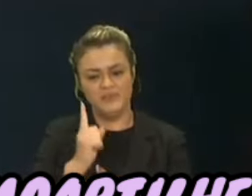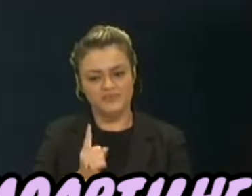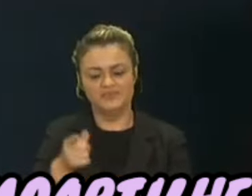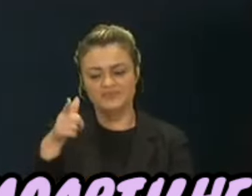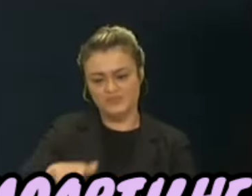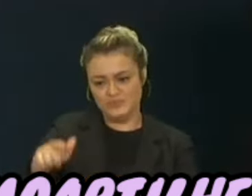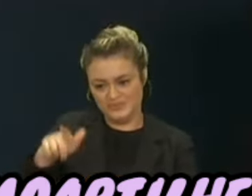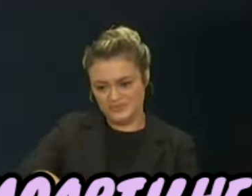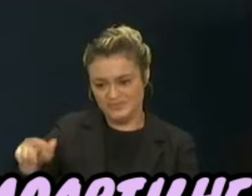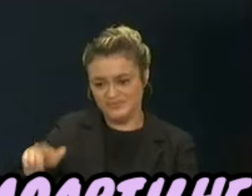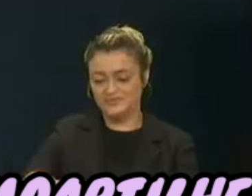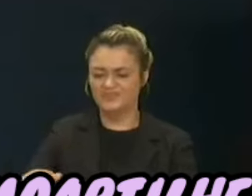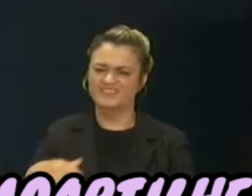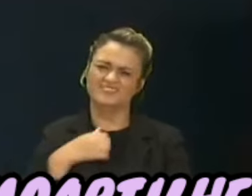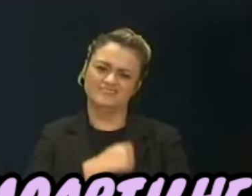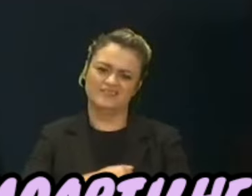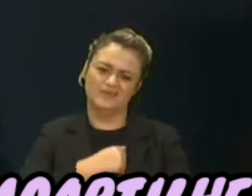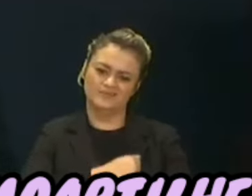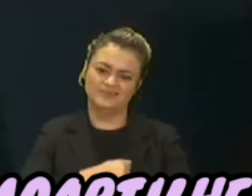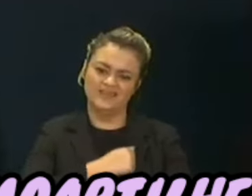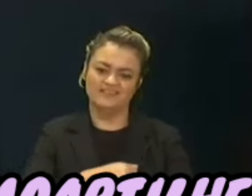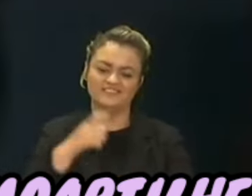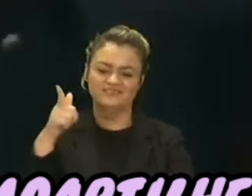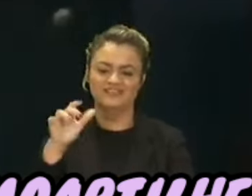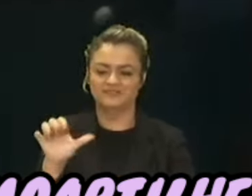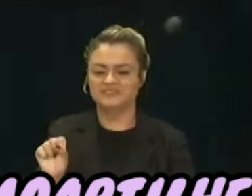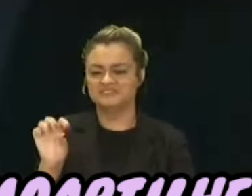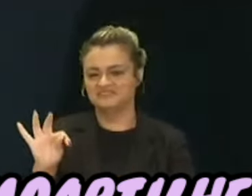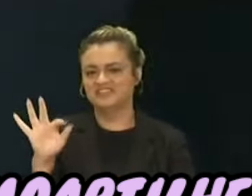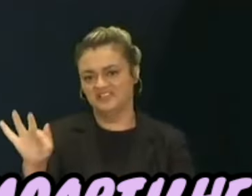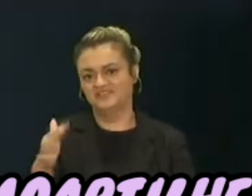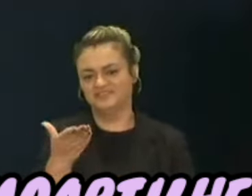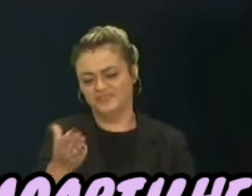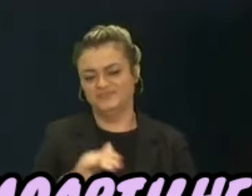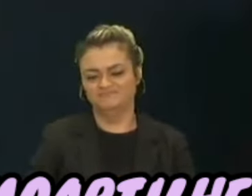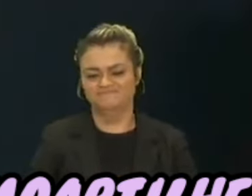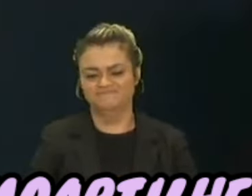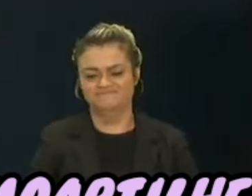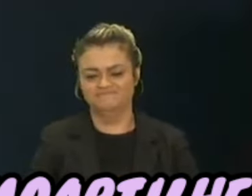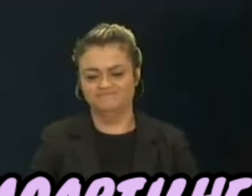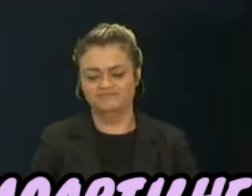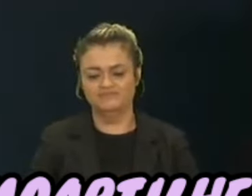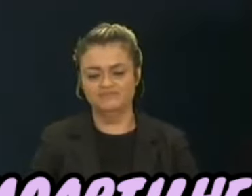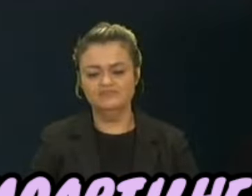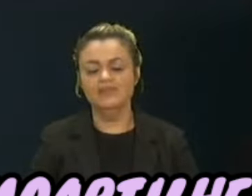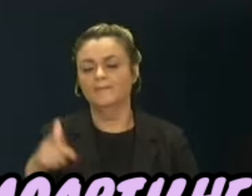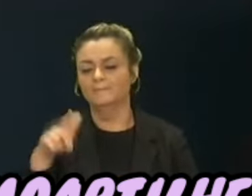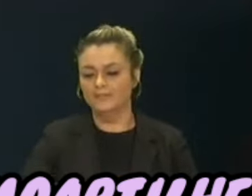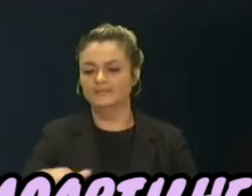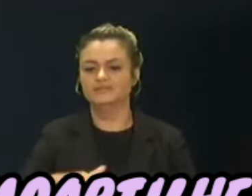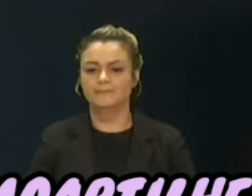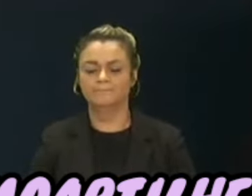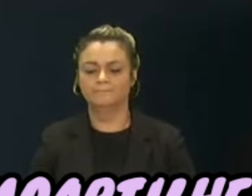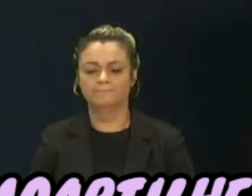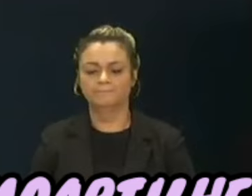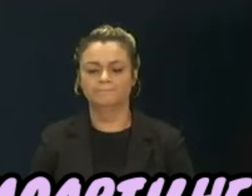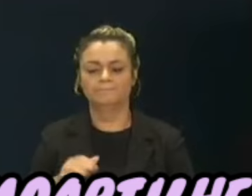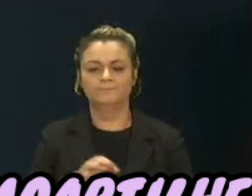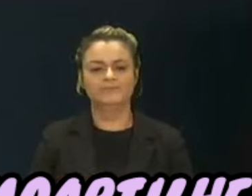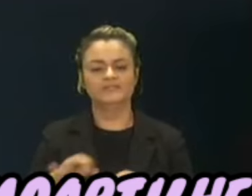que faz uma falta enorme aqui no Supremo Tribunal Federal. Vou cumprimentar o ministro